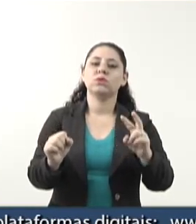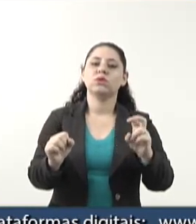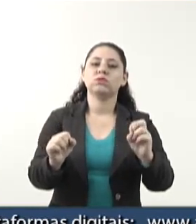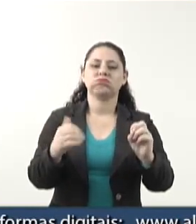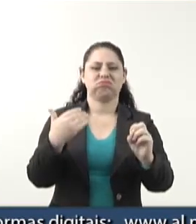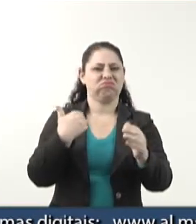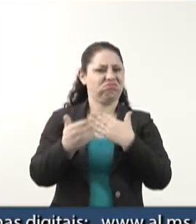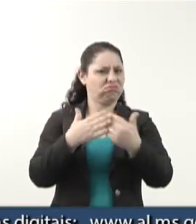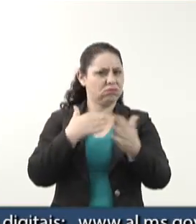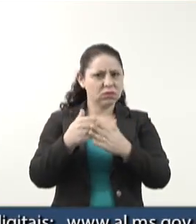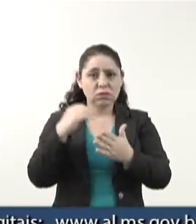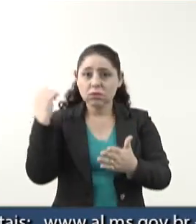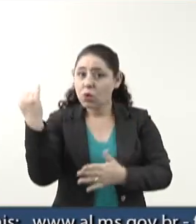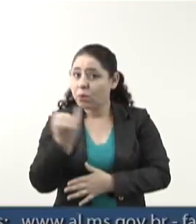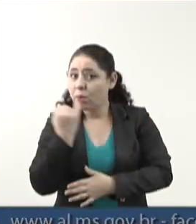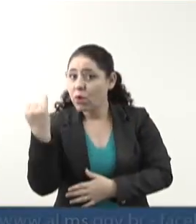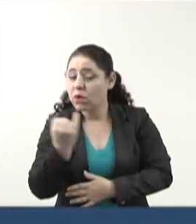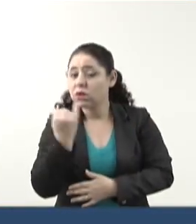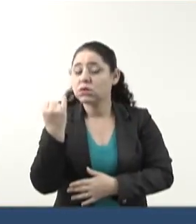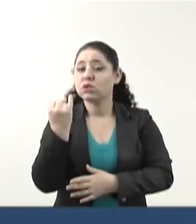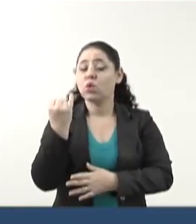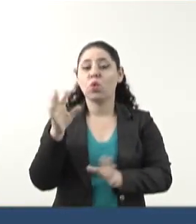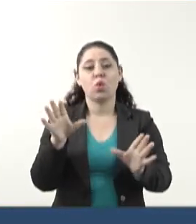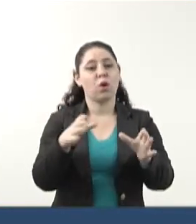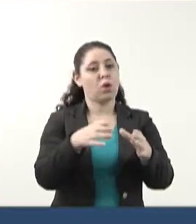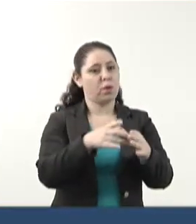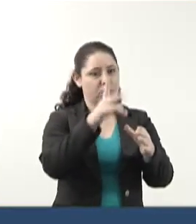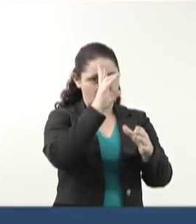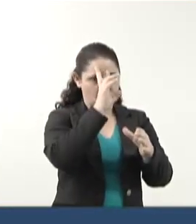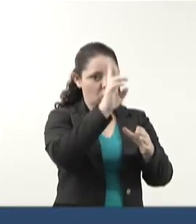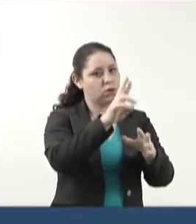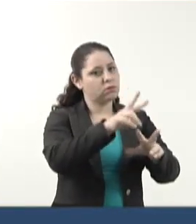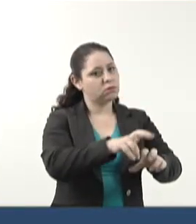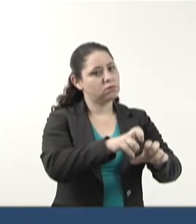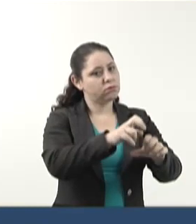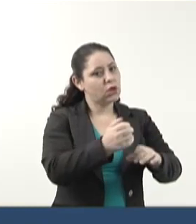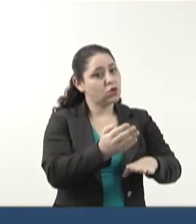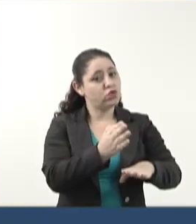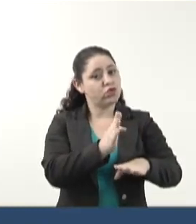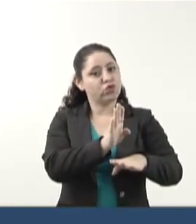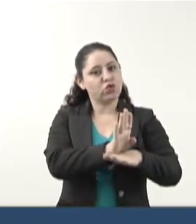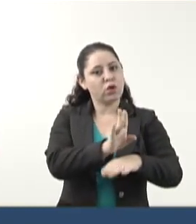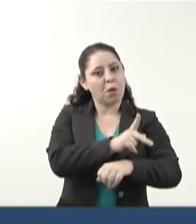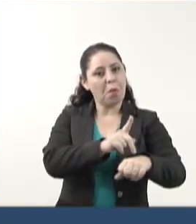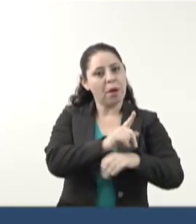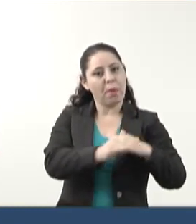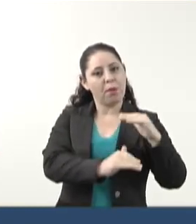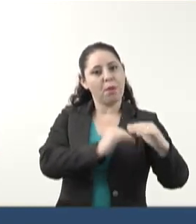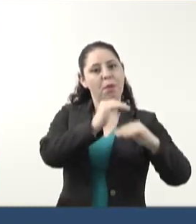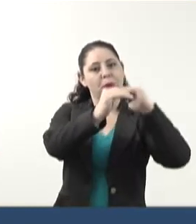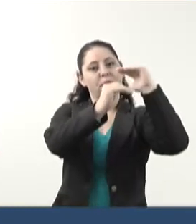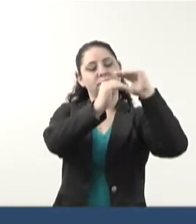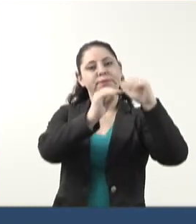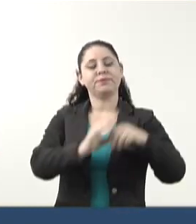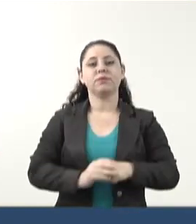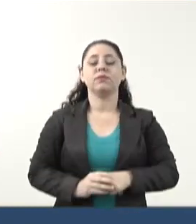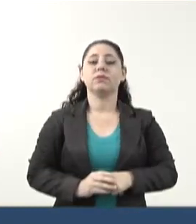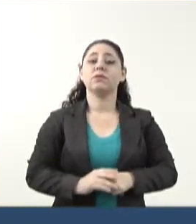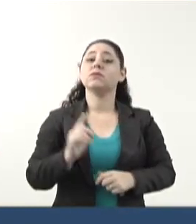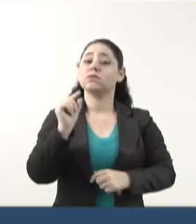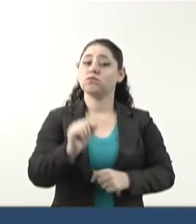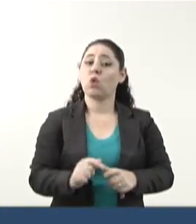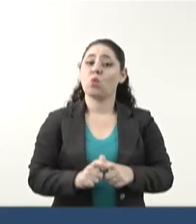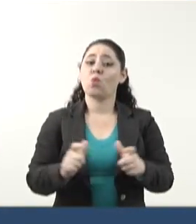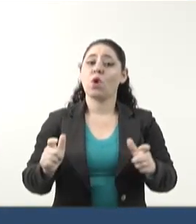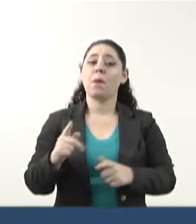importa. O que importa é que o setor produtivo que ajuda esse Brasil a crescer, é quem traz o